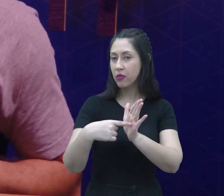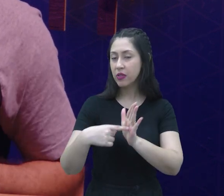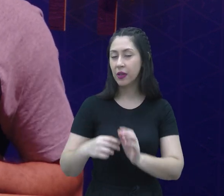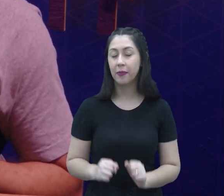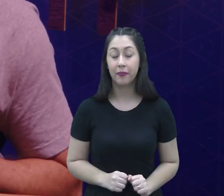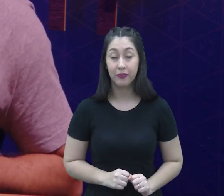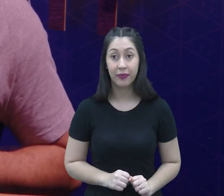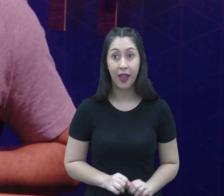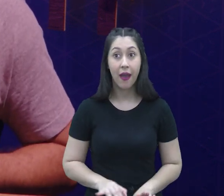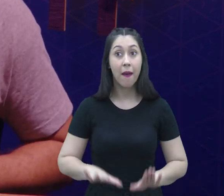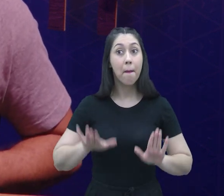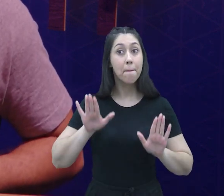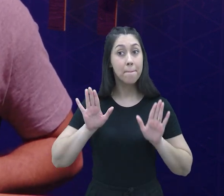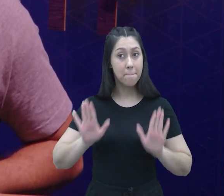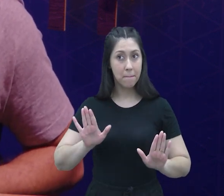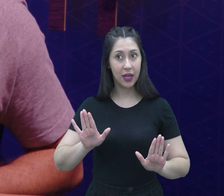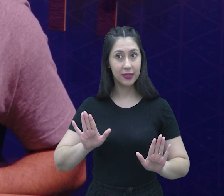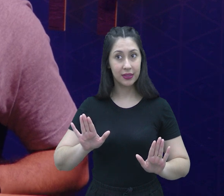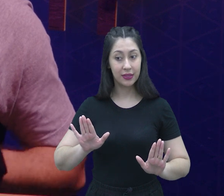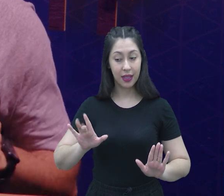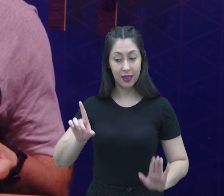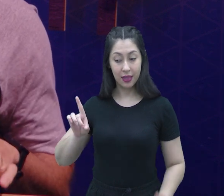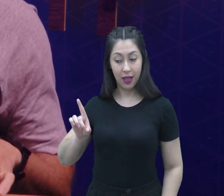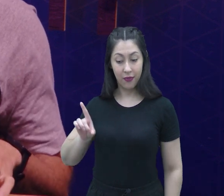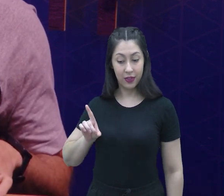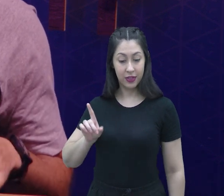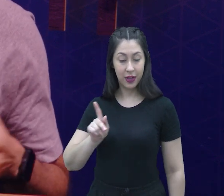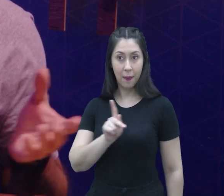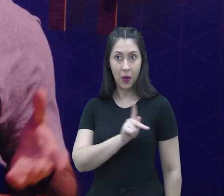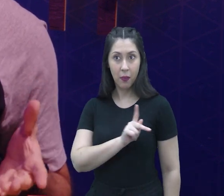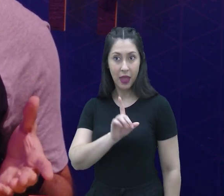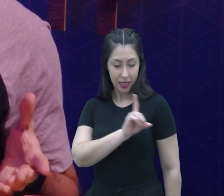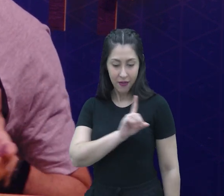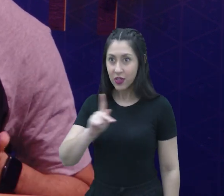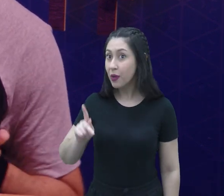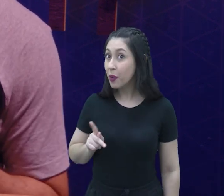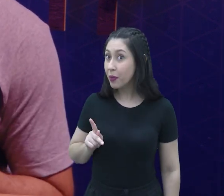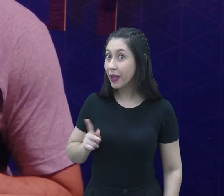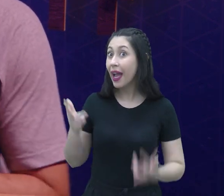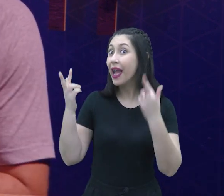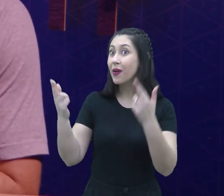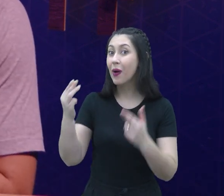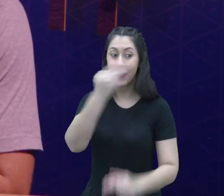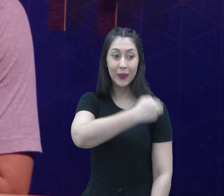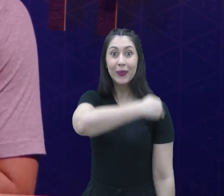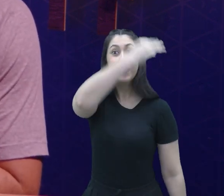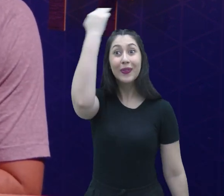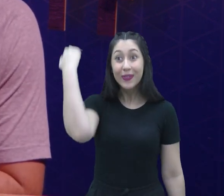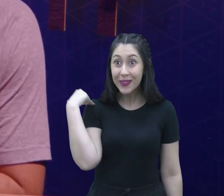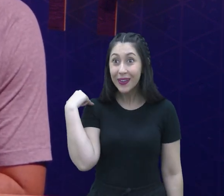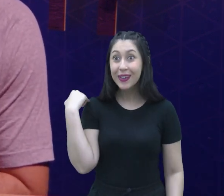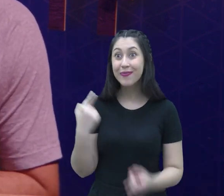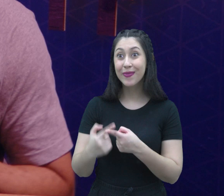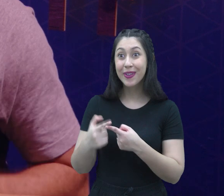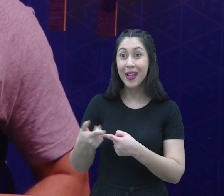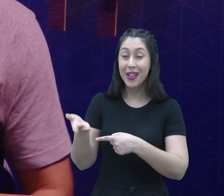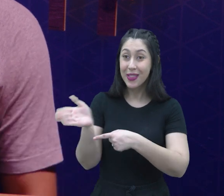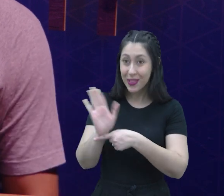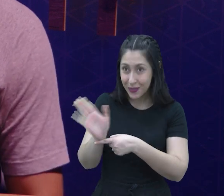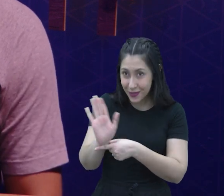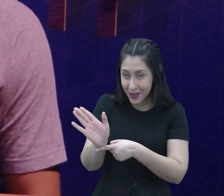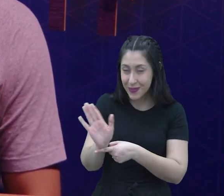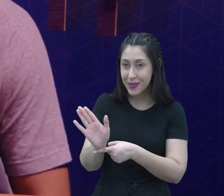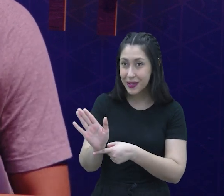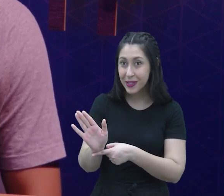Certo. E a Defensoria Pública vai ser Nossa Senhora. Então, Nossa Senhora,